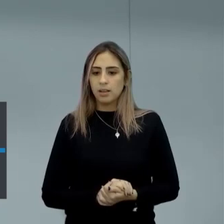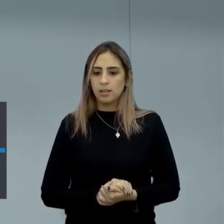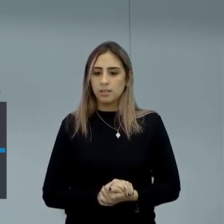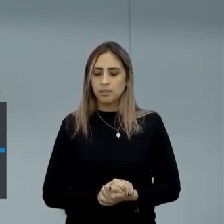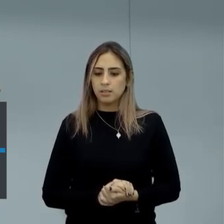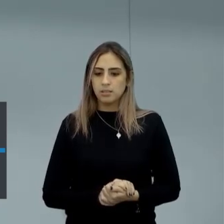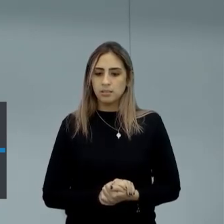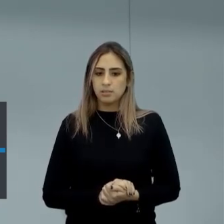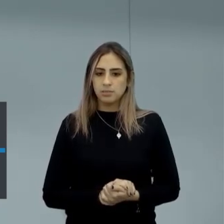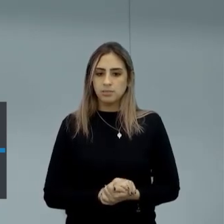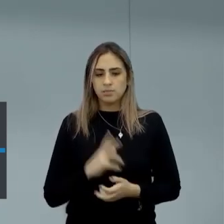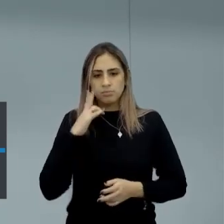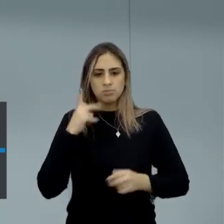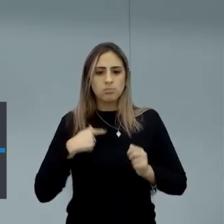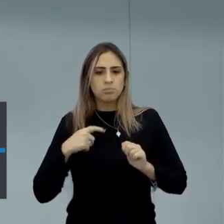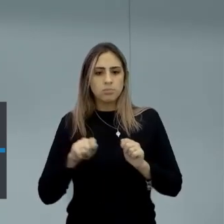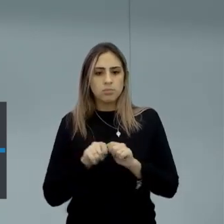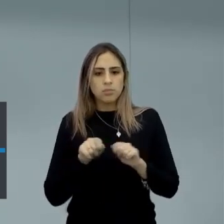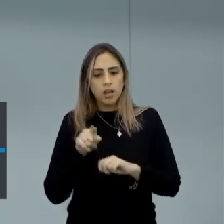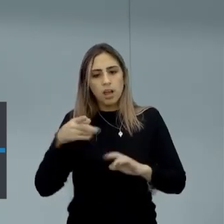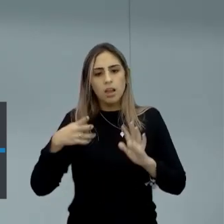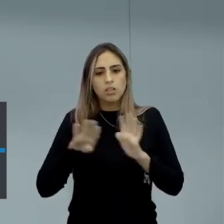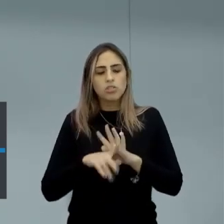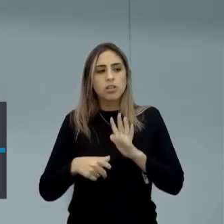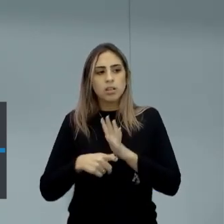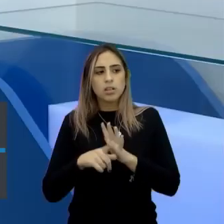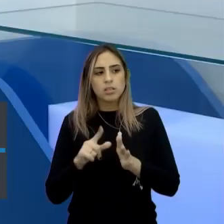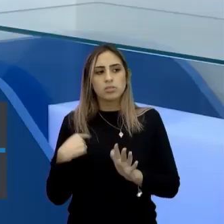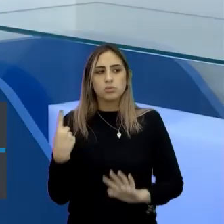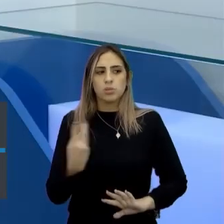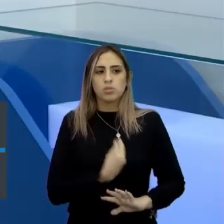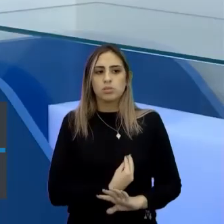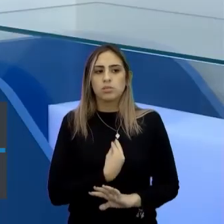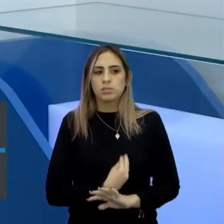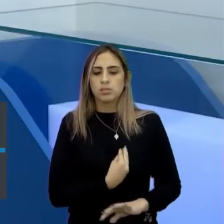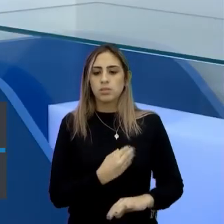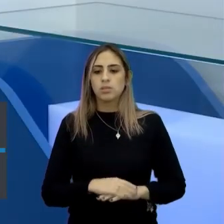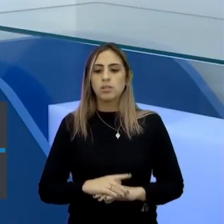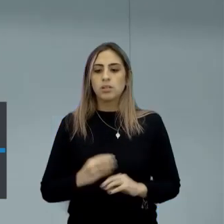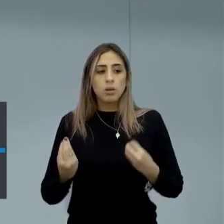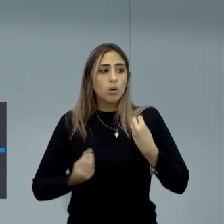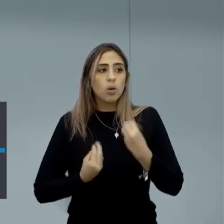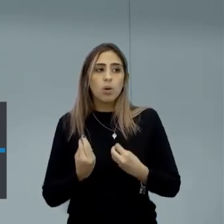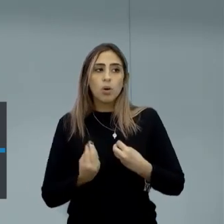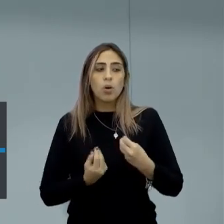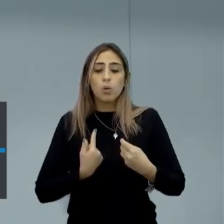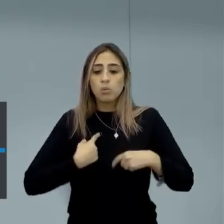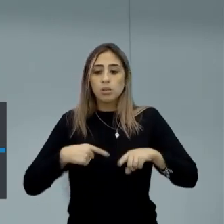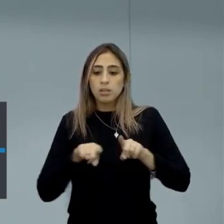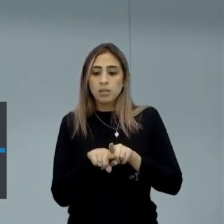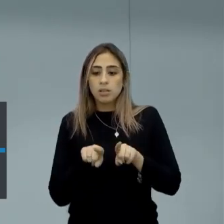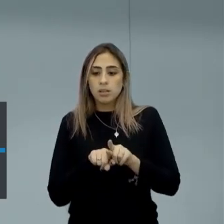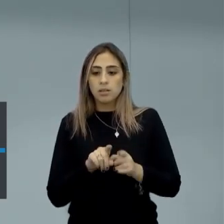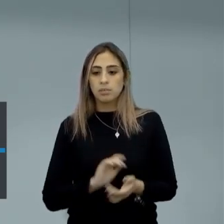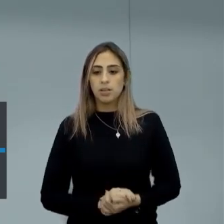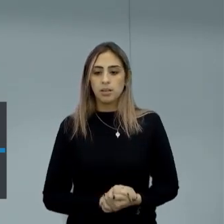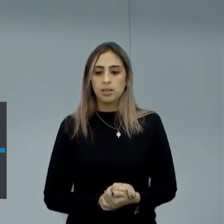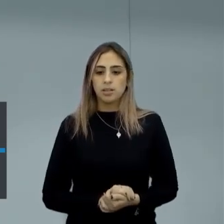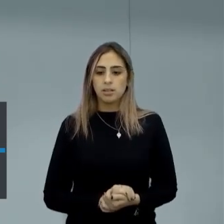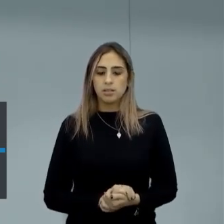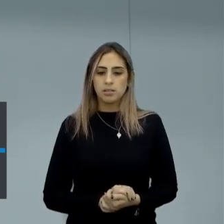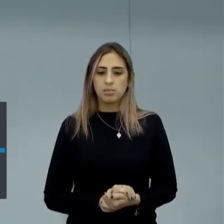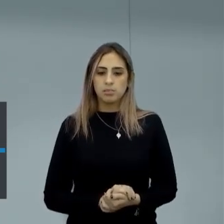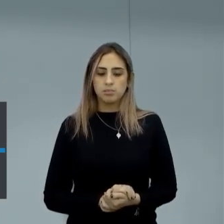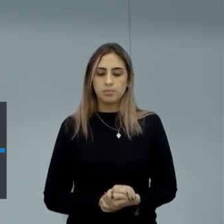sei se eu vou falar besteira, né? Mas que ela chega antes muitas vezes. Assim como